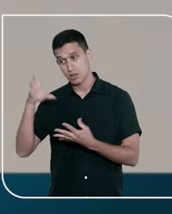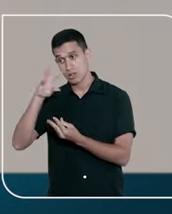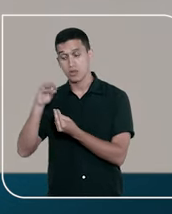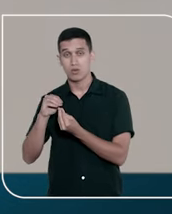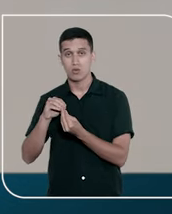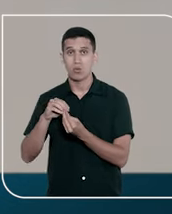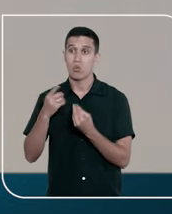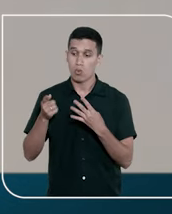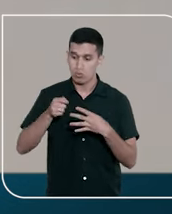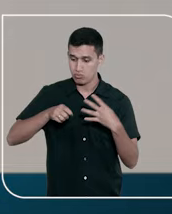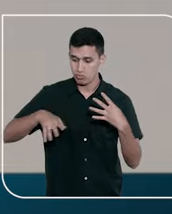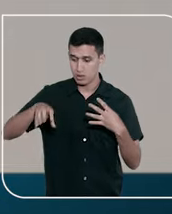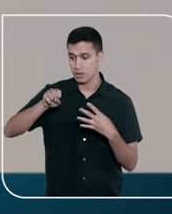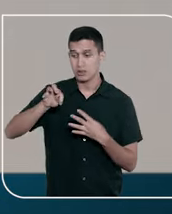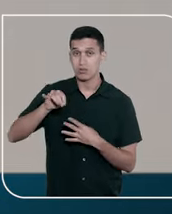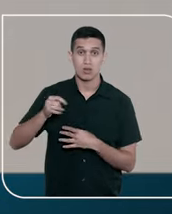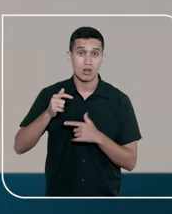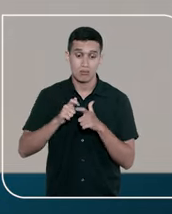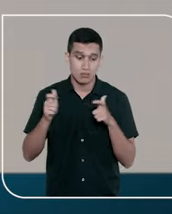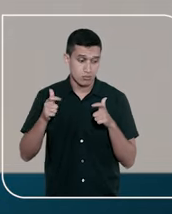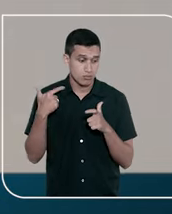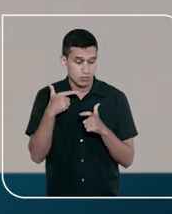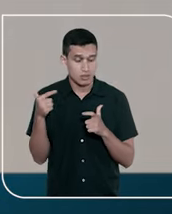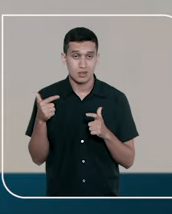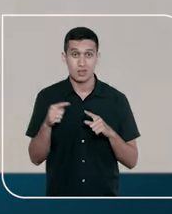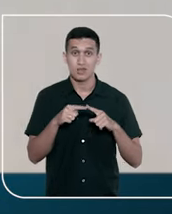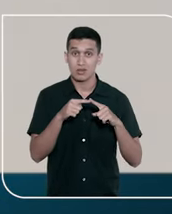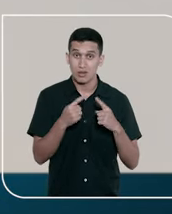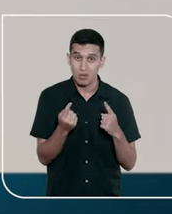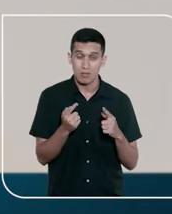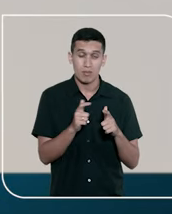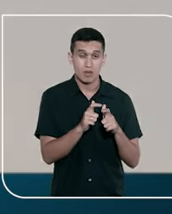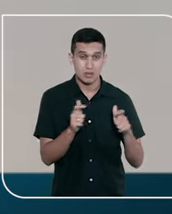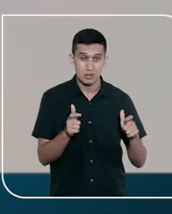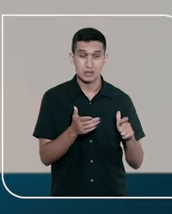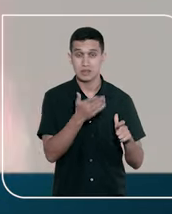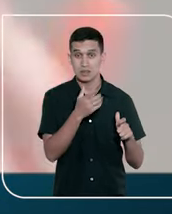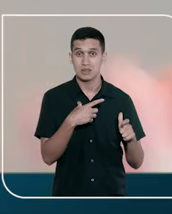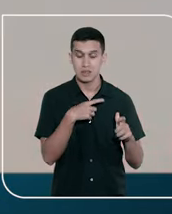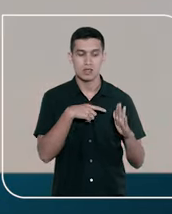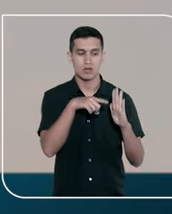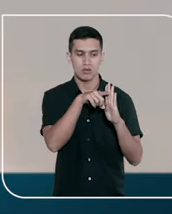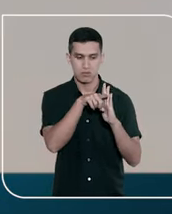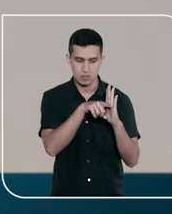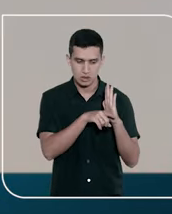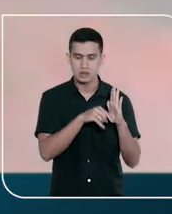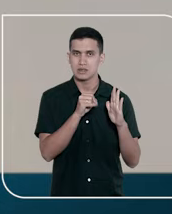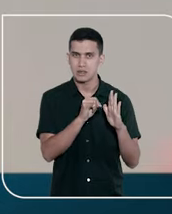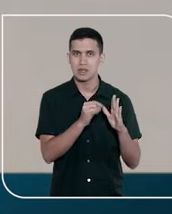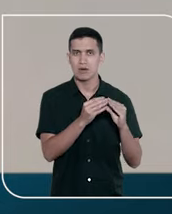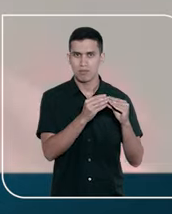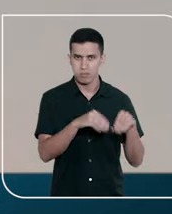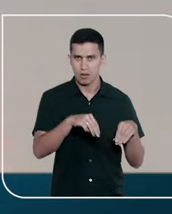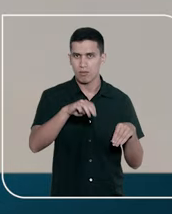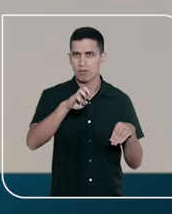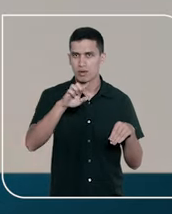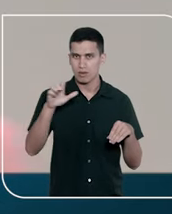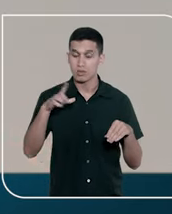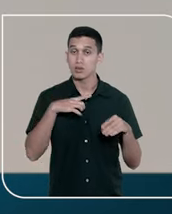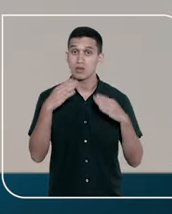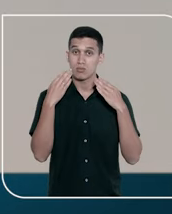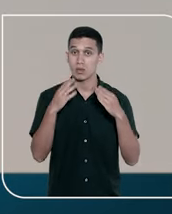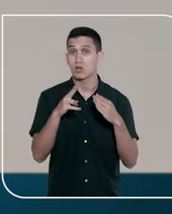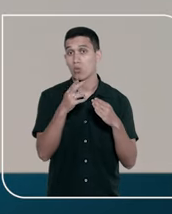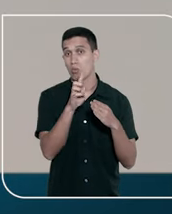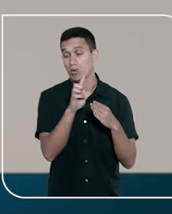STJ em sua maioria. Então, a grande causa da judicialização não está em analisar se o dano moral está ou não previsto dentro do tratado.